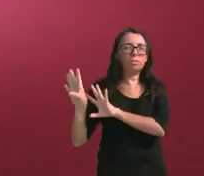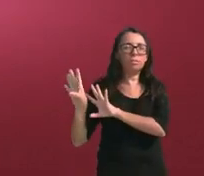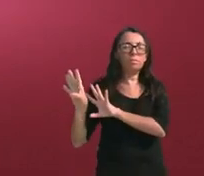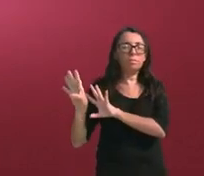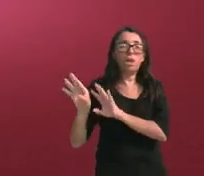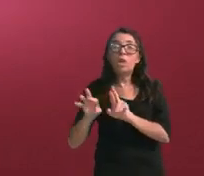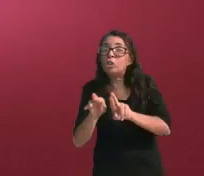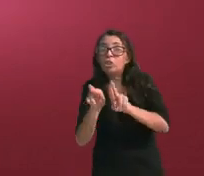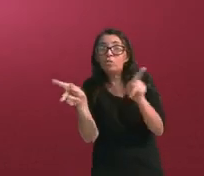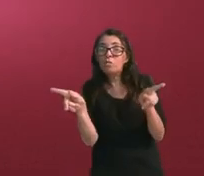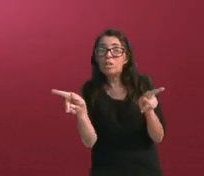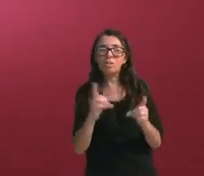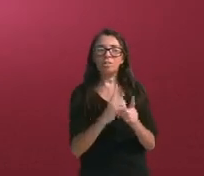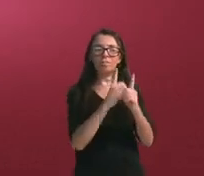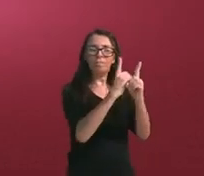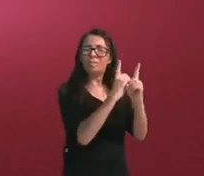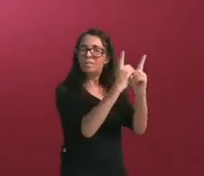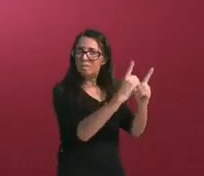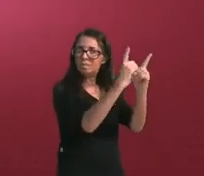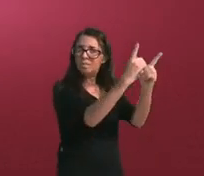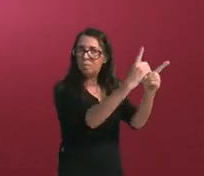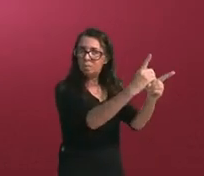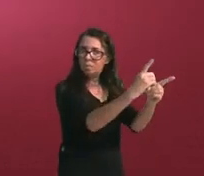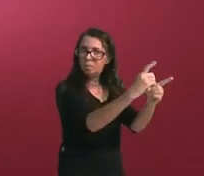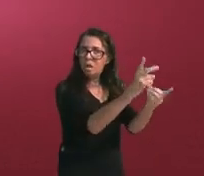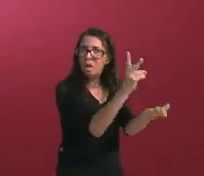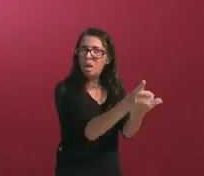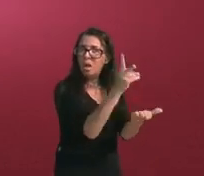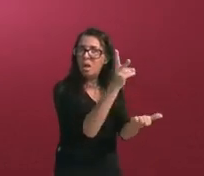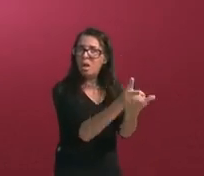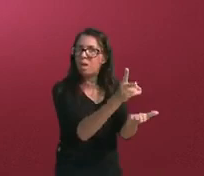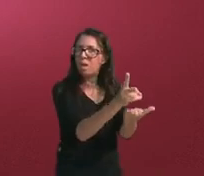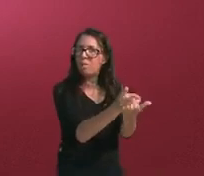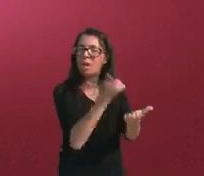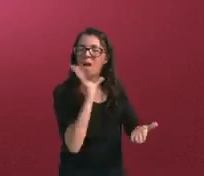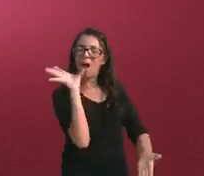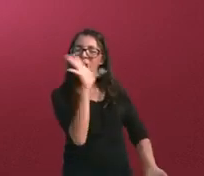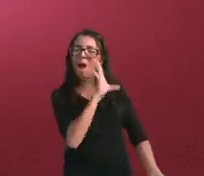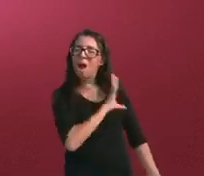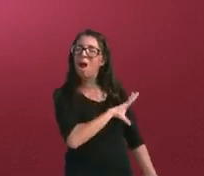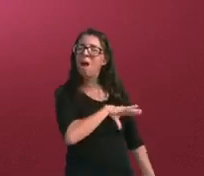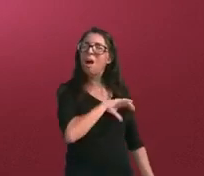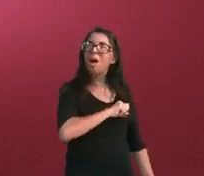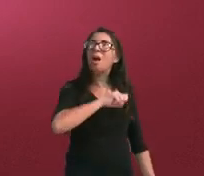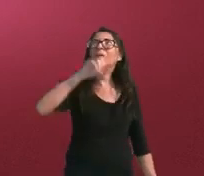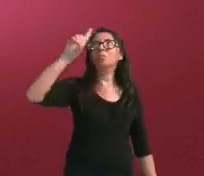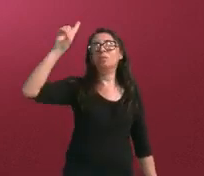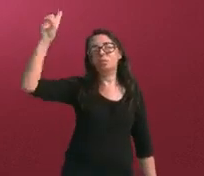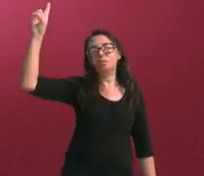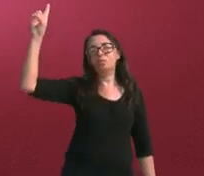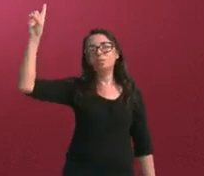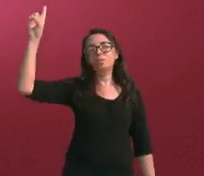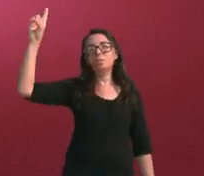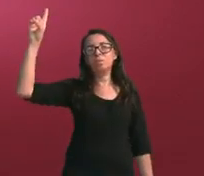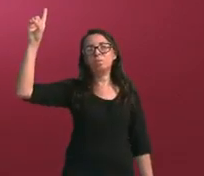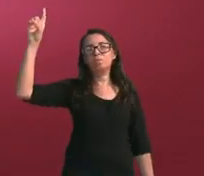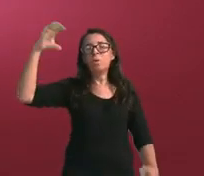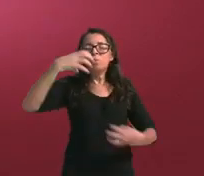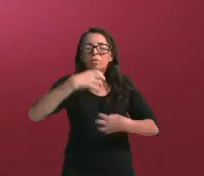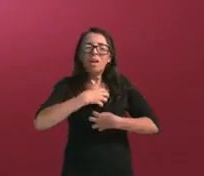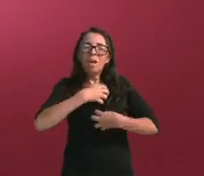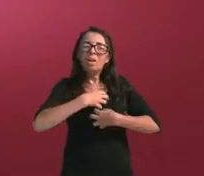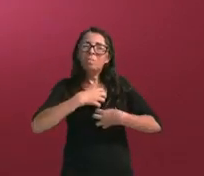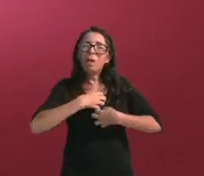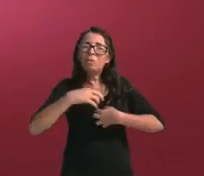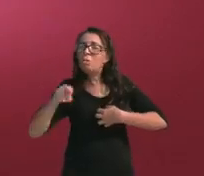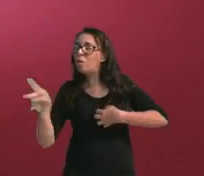possamos fazermos também, que Jesus, na verdade, possa fazer grandes obras na minha e na sua vida.